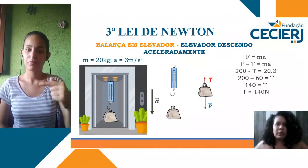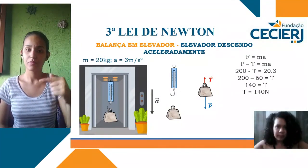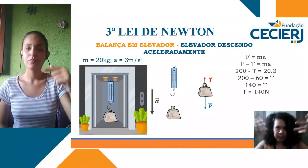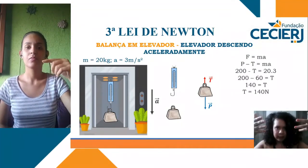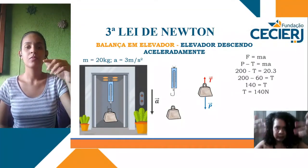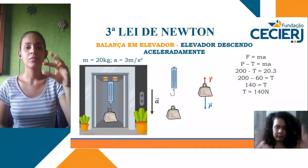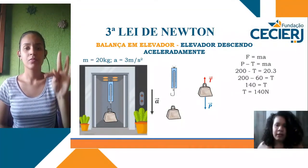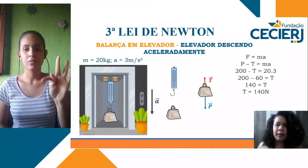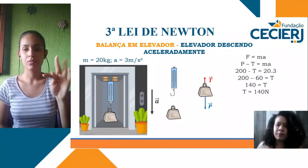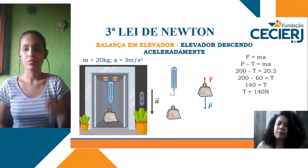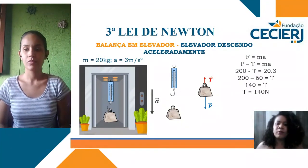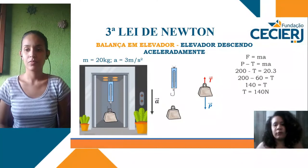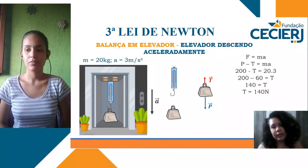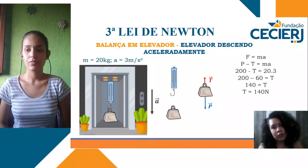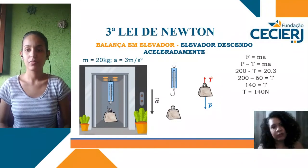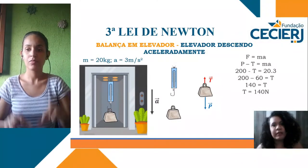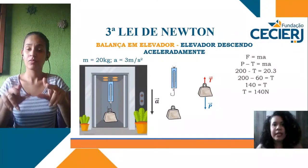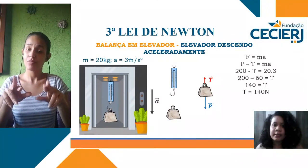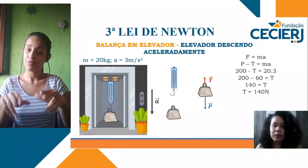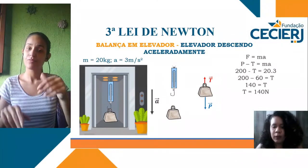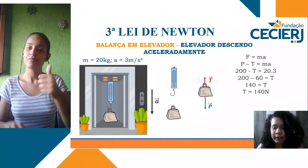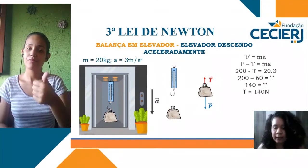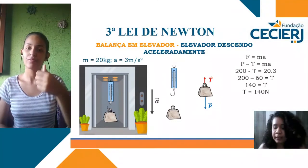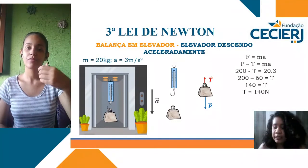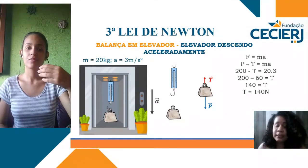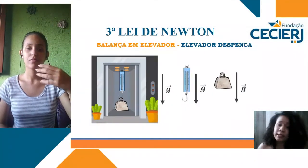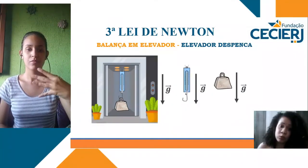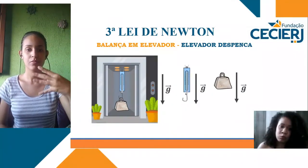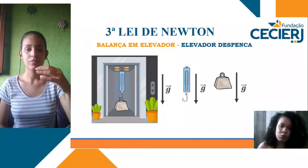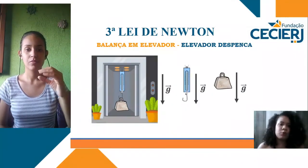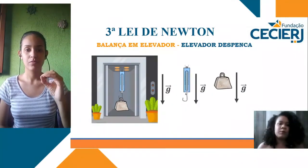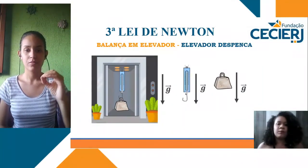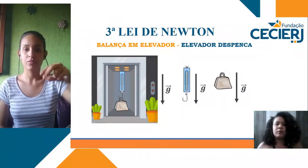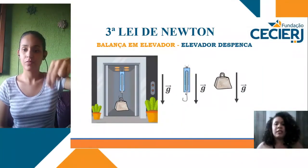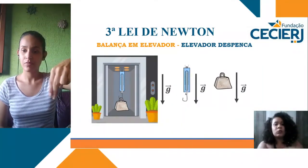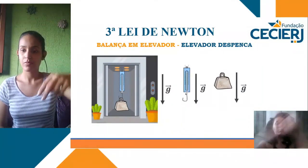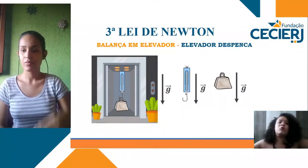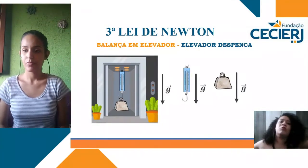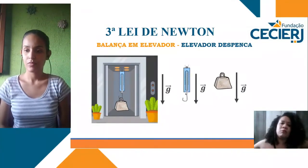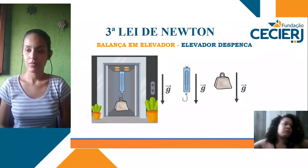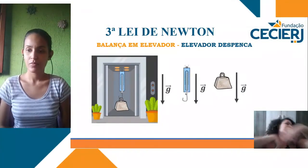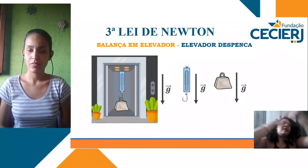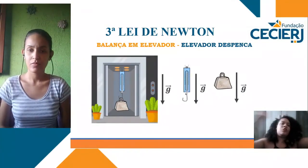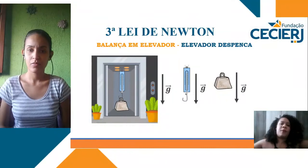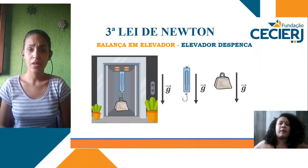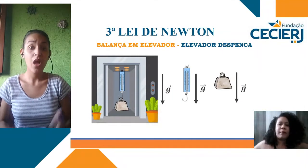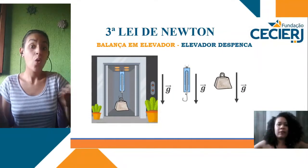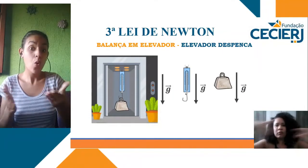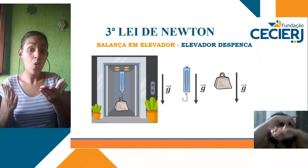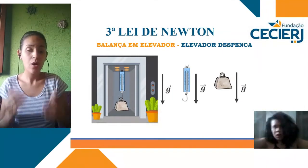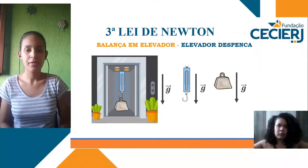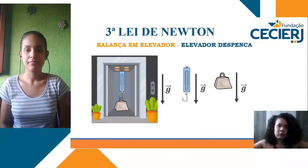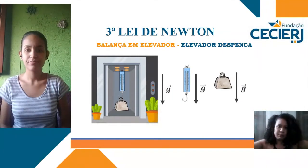ajuda menos atrapalha, tá? Vai resolver, vai dar 140 newtons. E se todo mundo despenca,